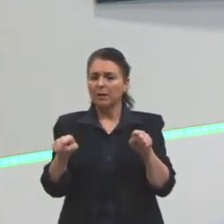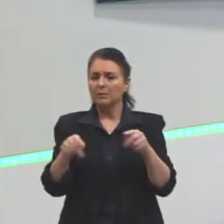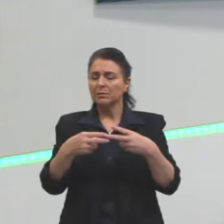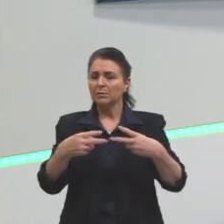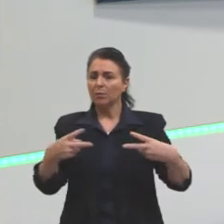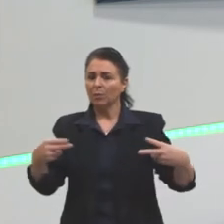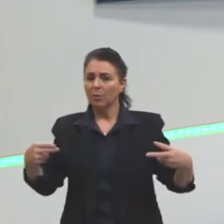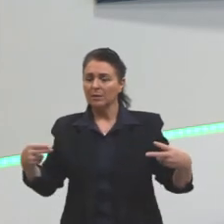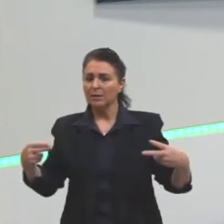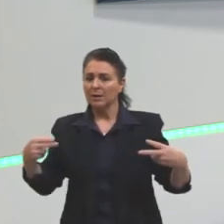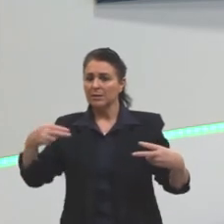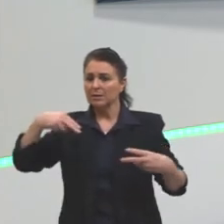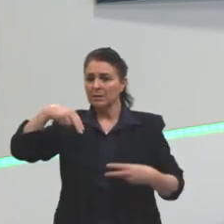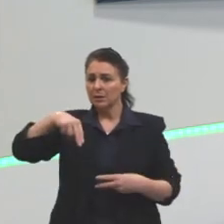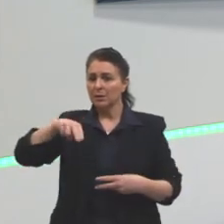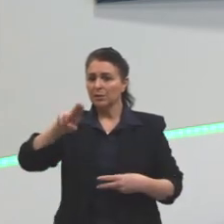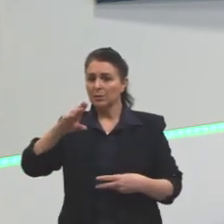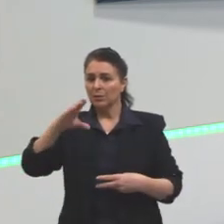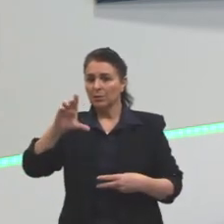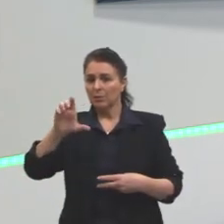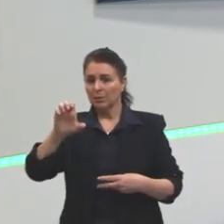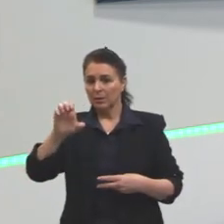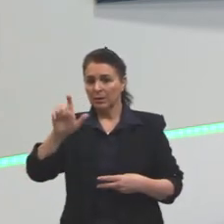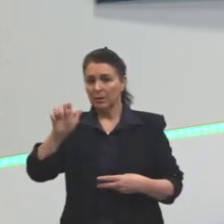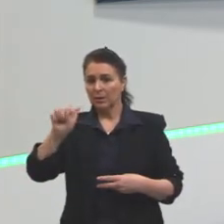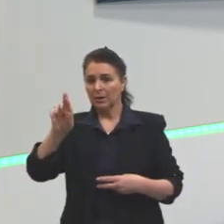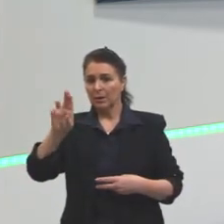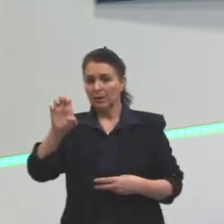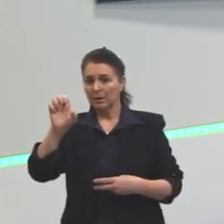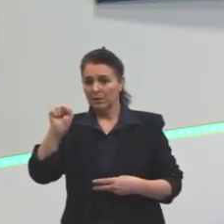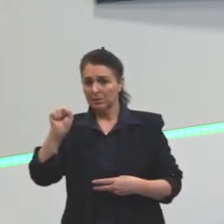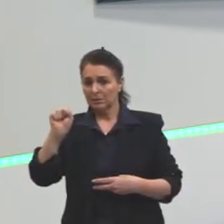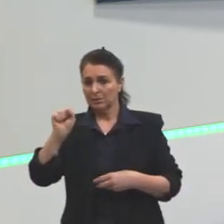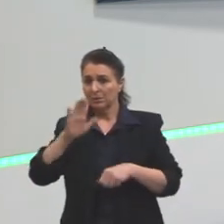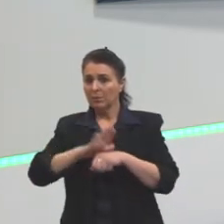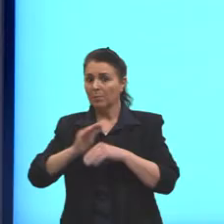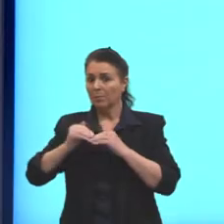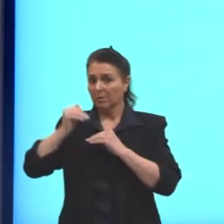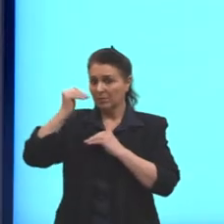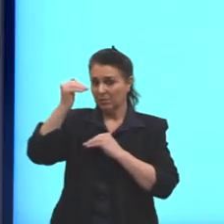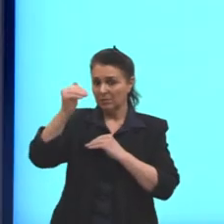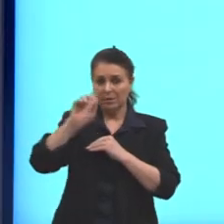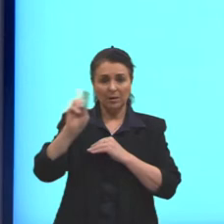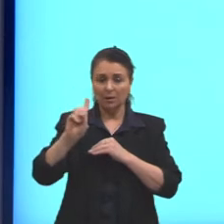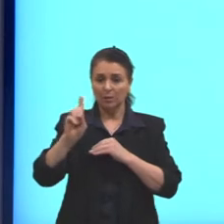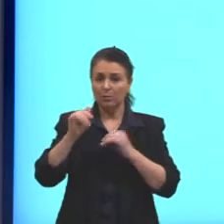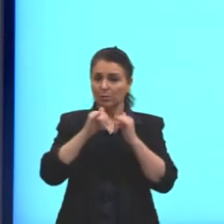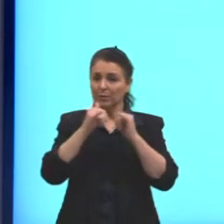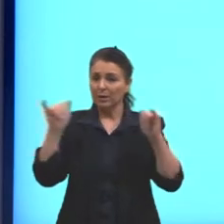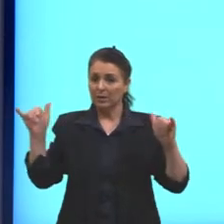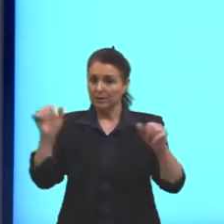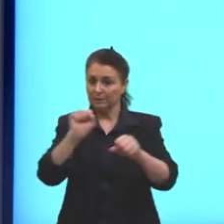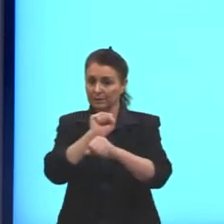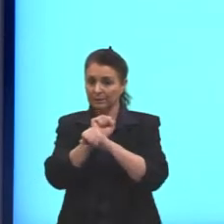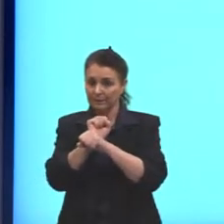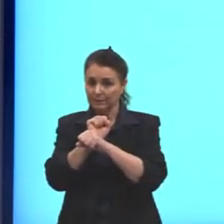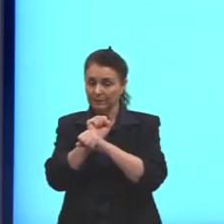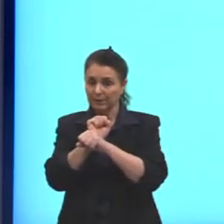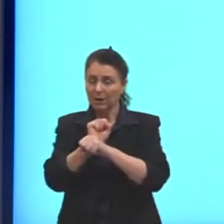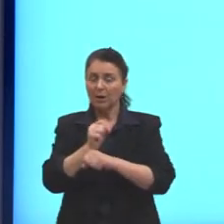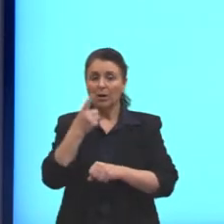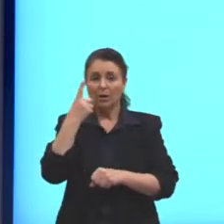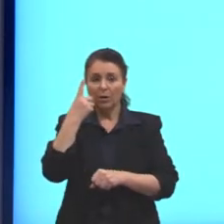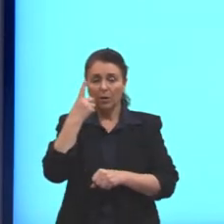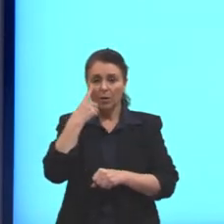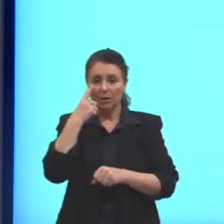nucleares né que são muito mais avançadas tá e não sobre eletrostática tá porque olha só aqui